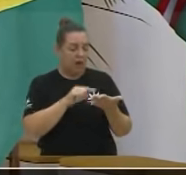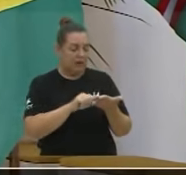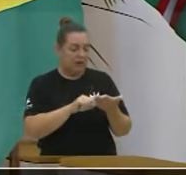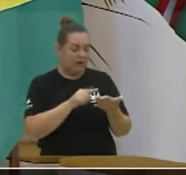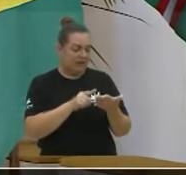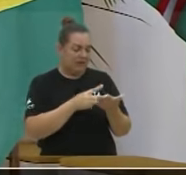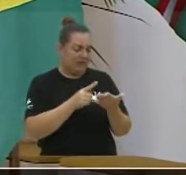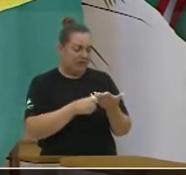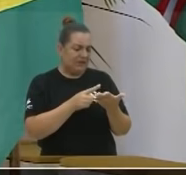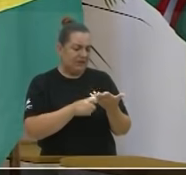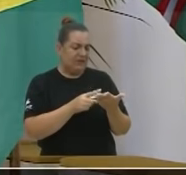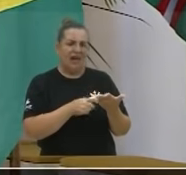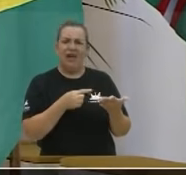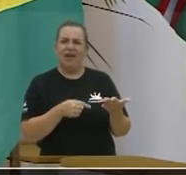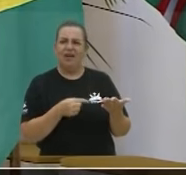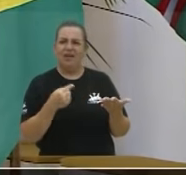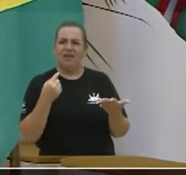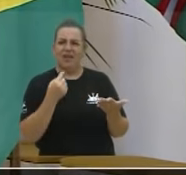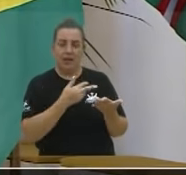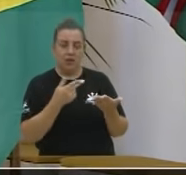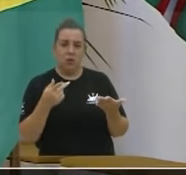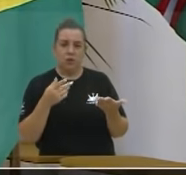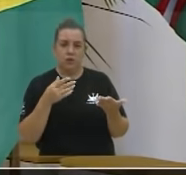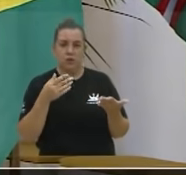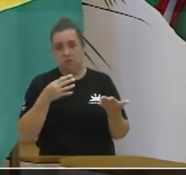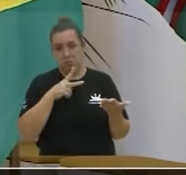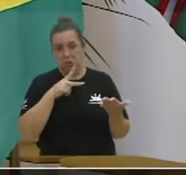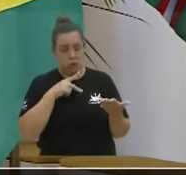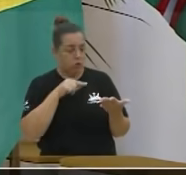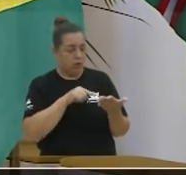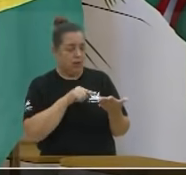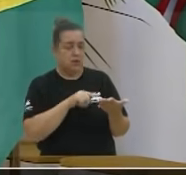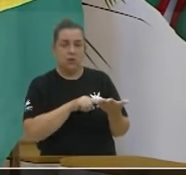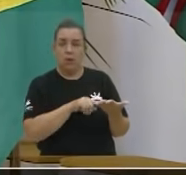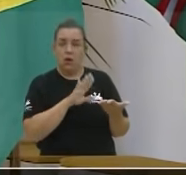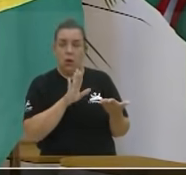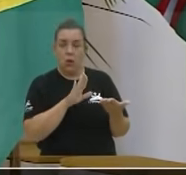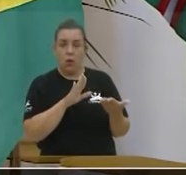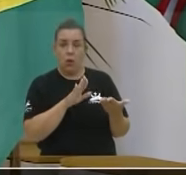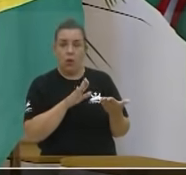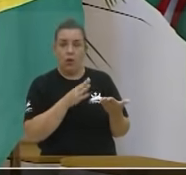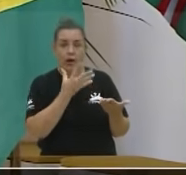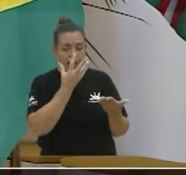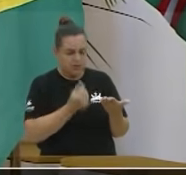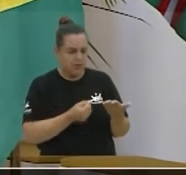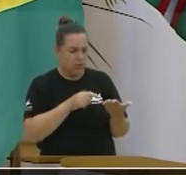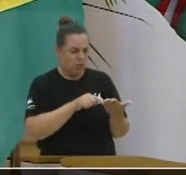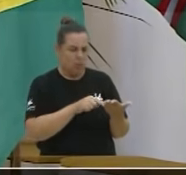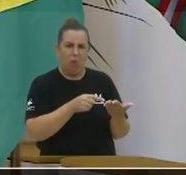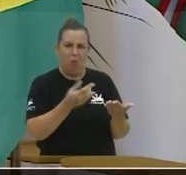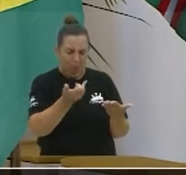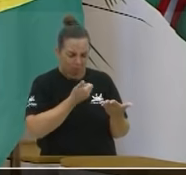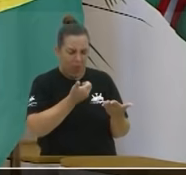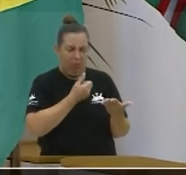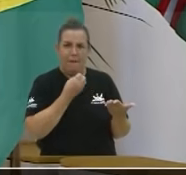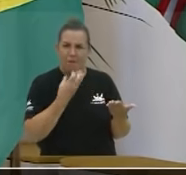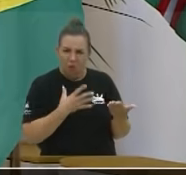mesmo nas coisas mais restritas do meu WhatsApp, eu raramente recebo notícia boa.